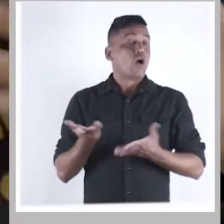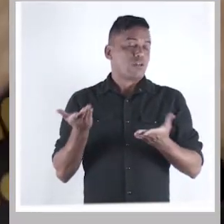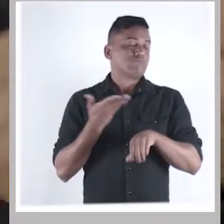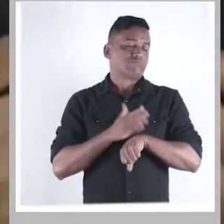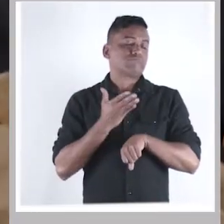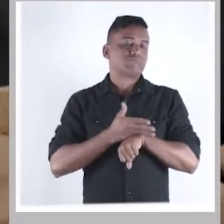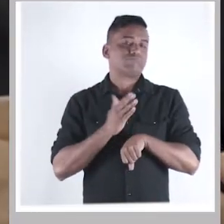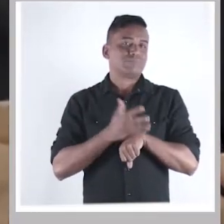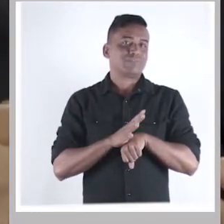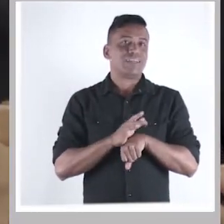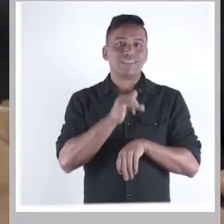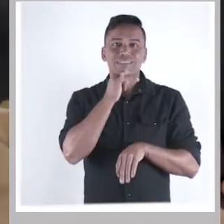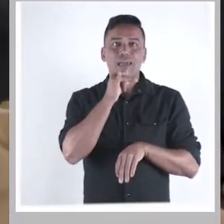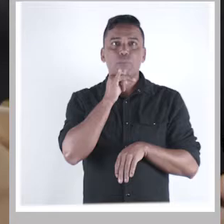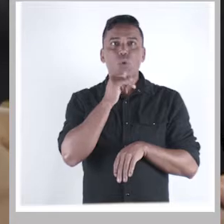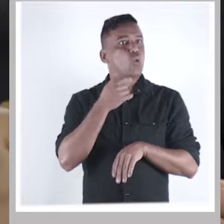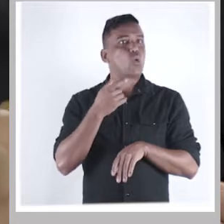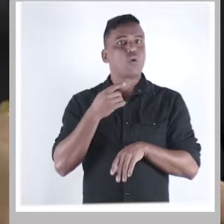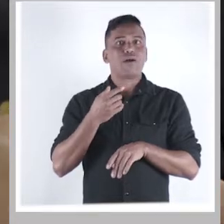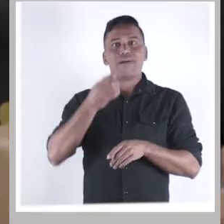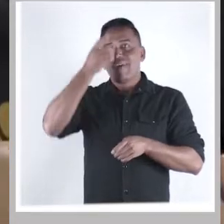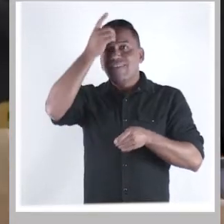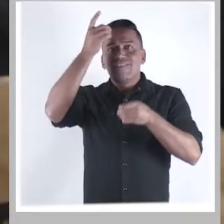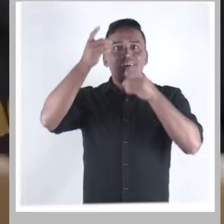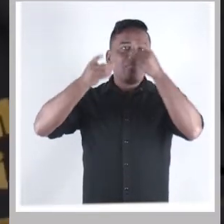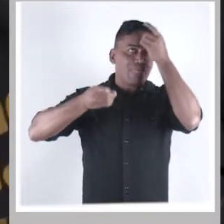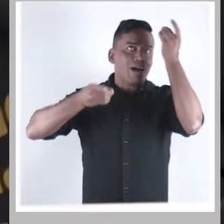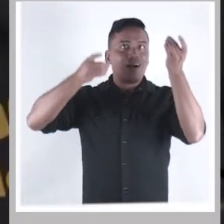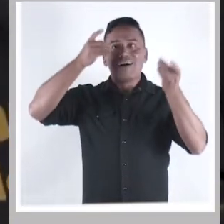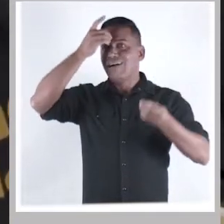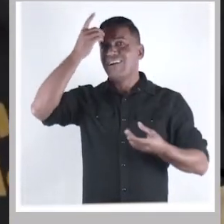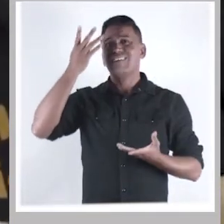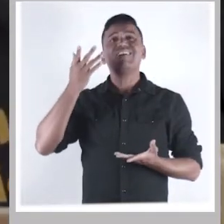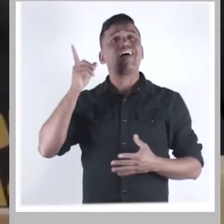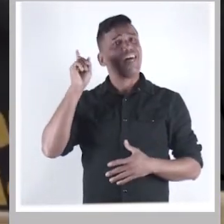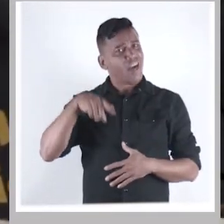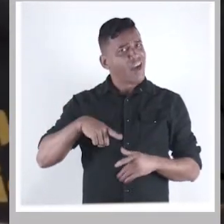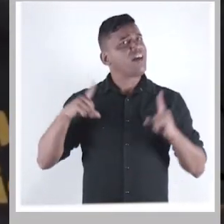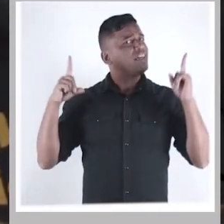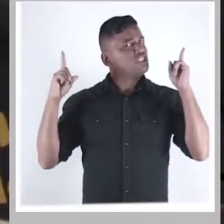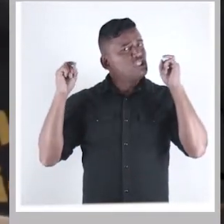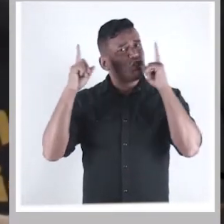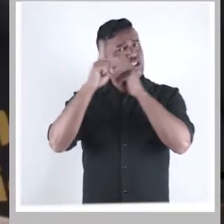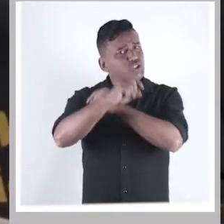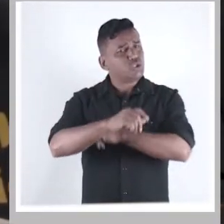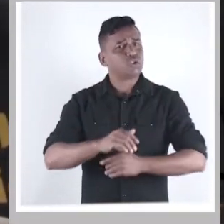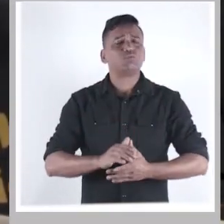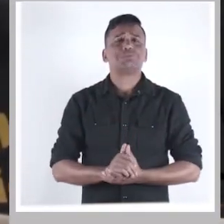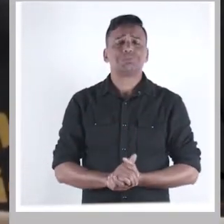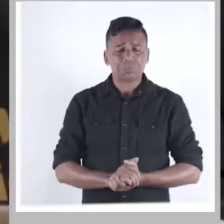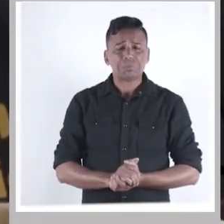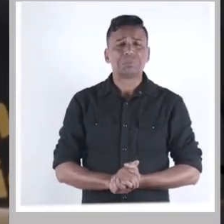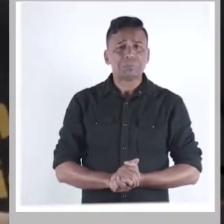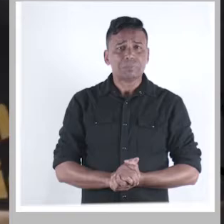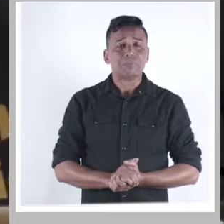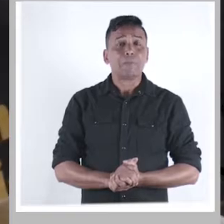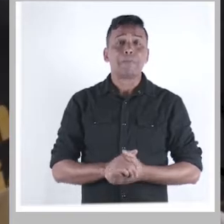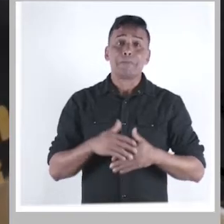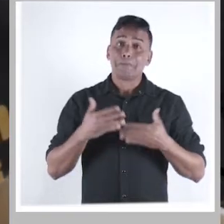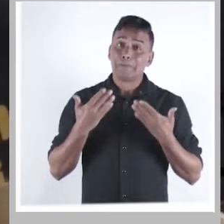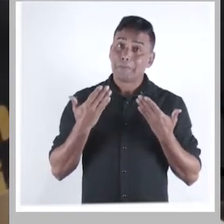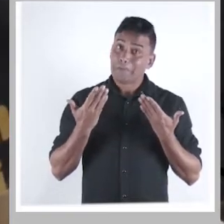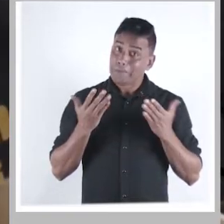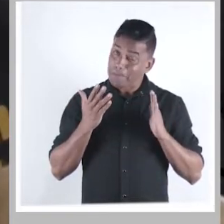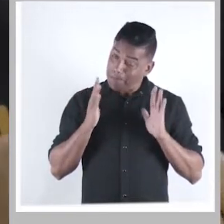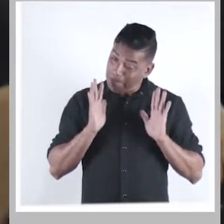num exercício agora da ficção e é difícil, sabe? Assim, é muito difícil,